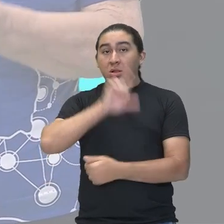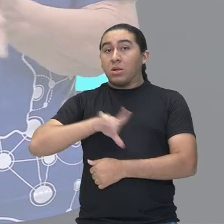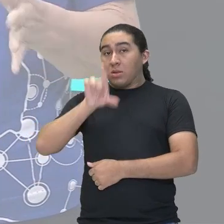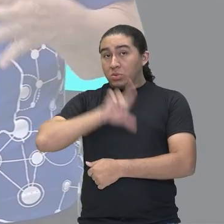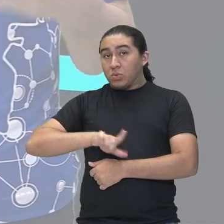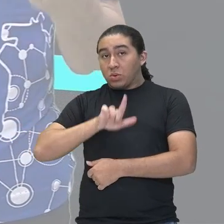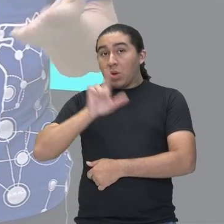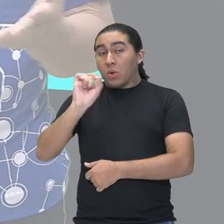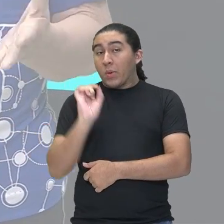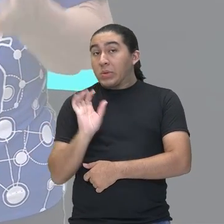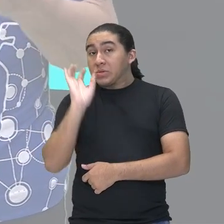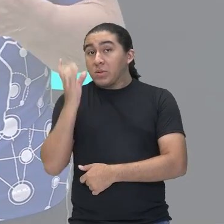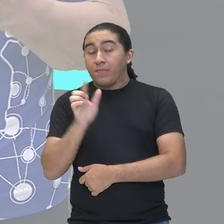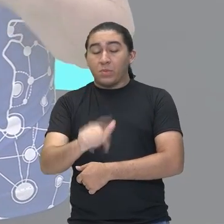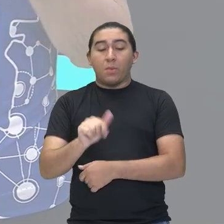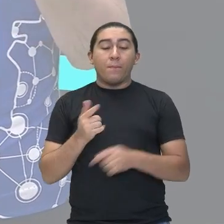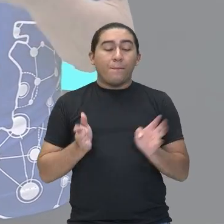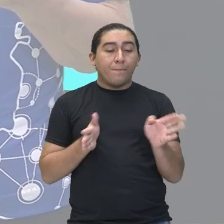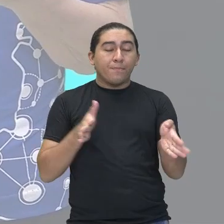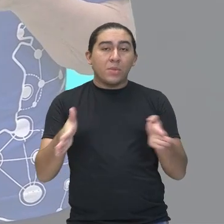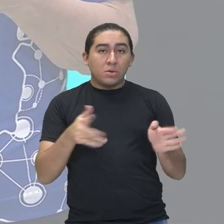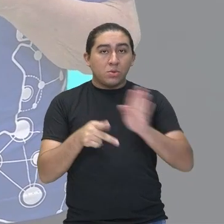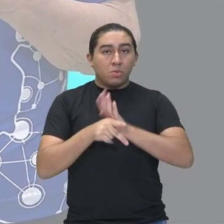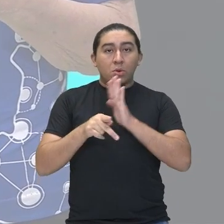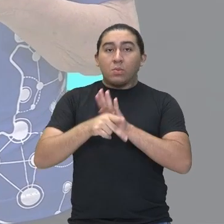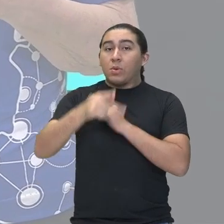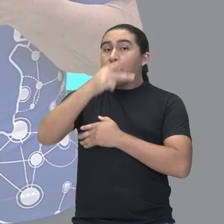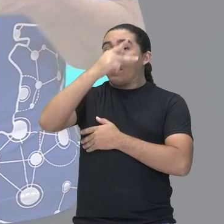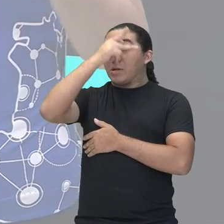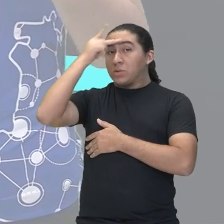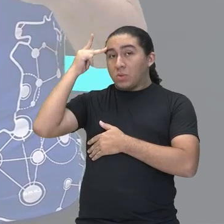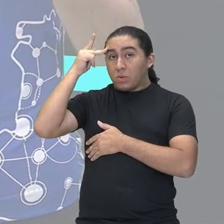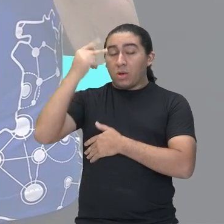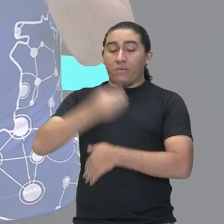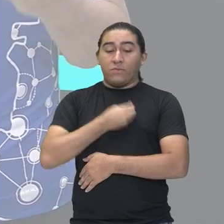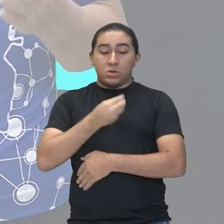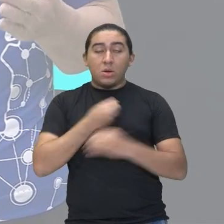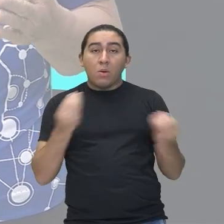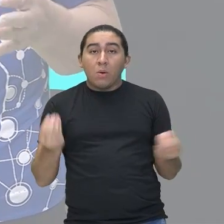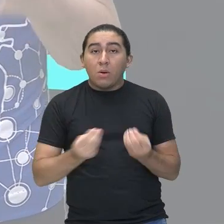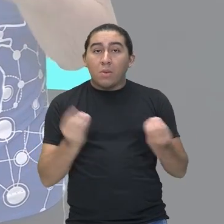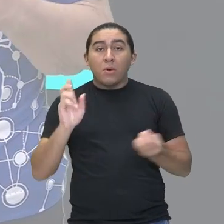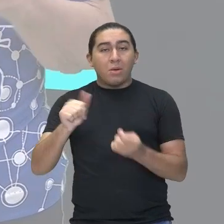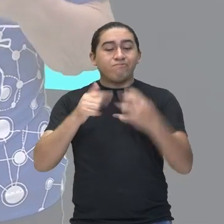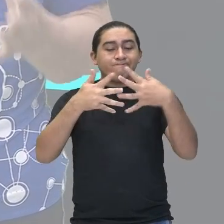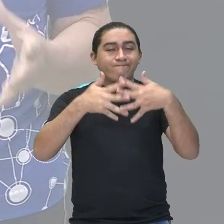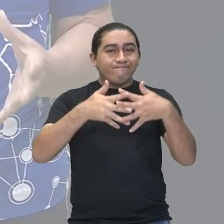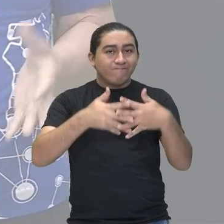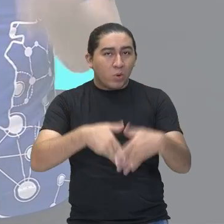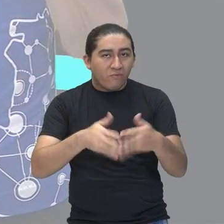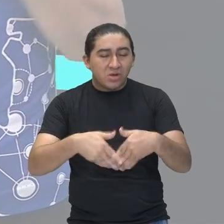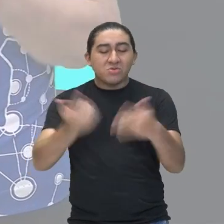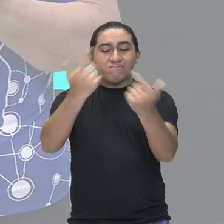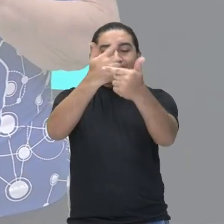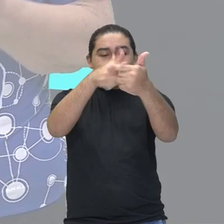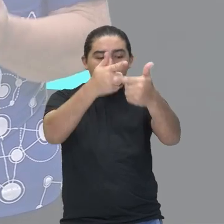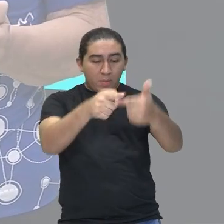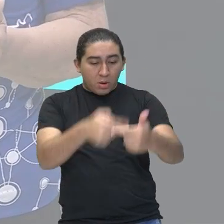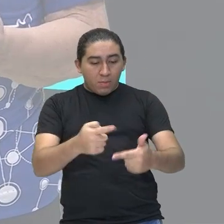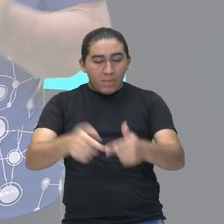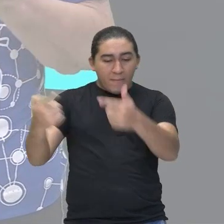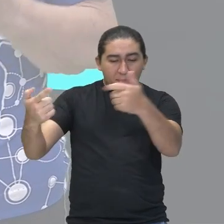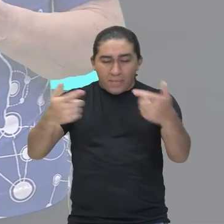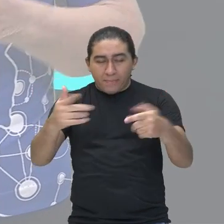barroca, era um período em que as pessoas viviam em conflito. Esse conflito era